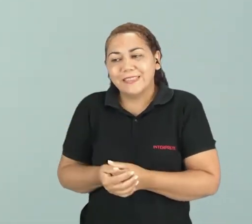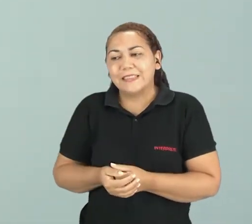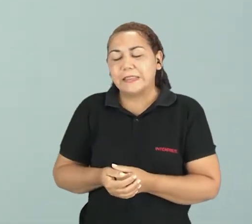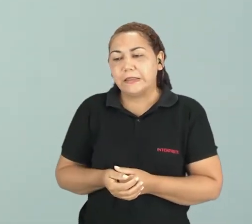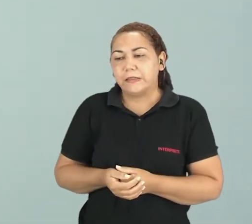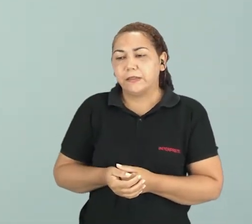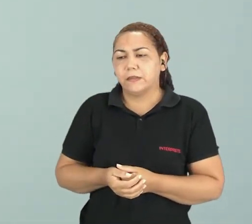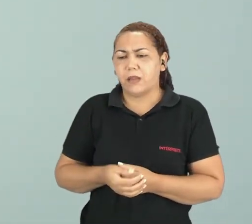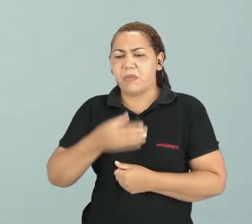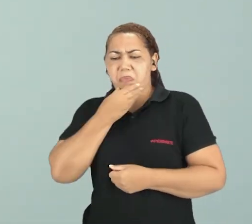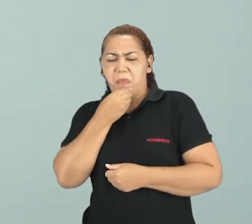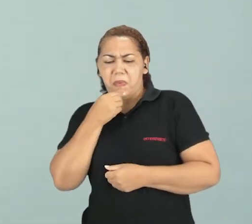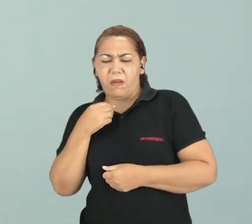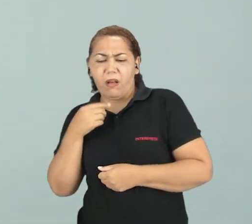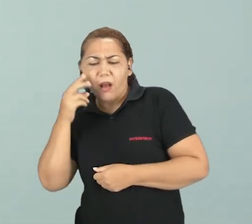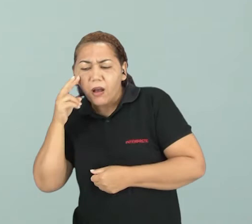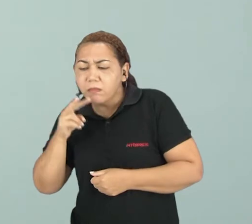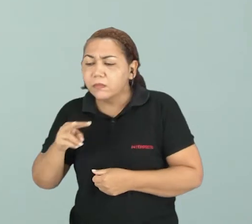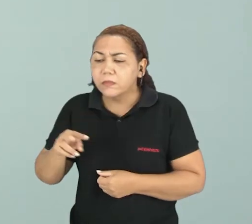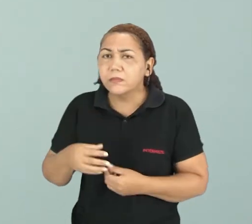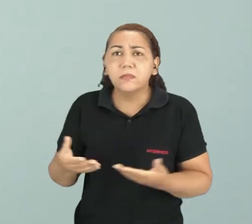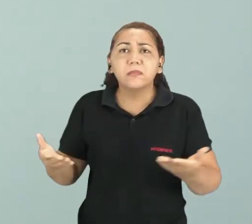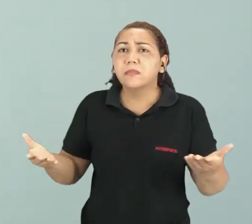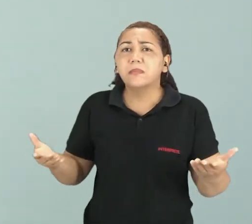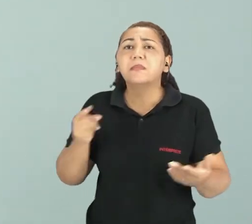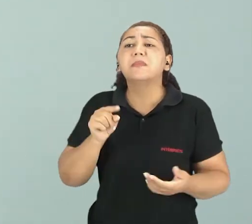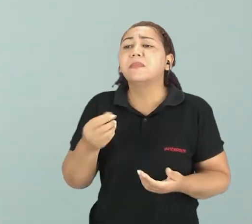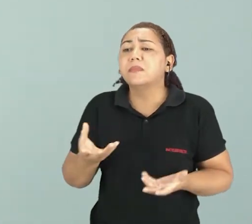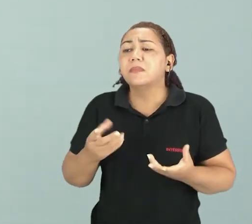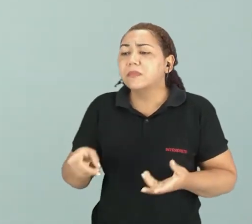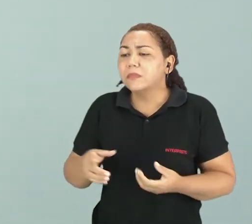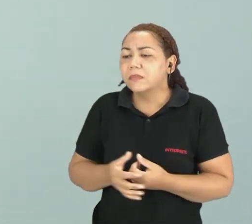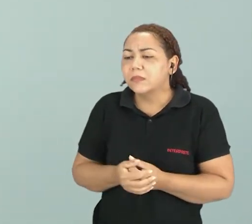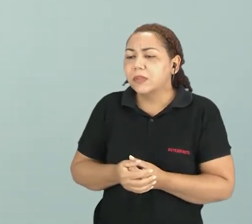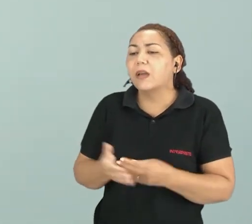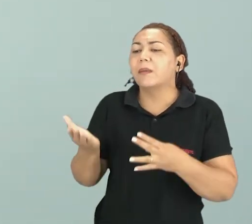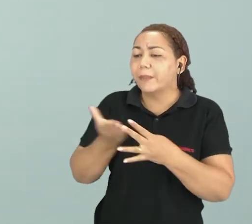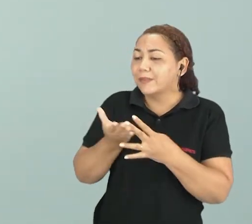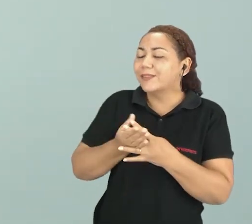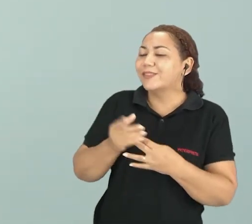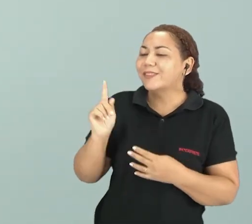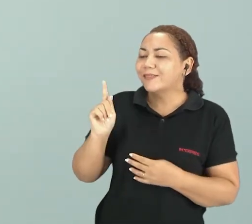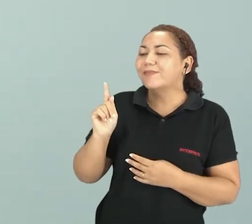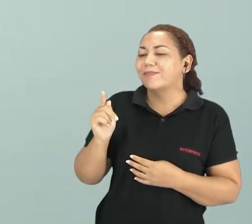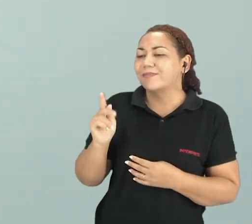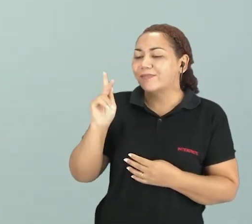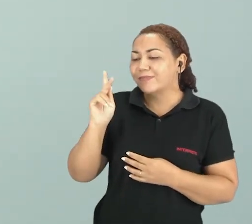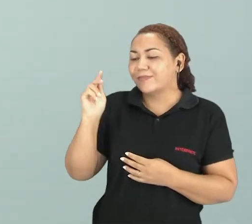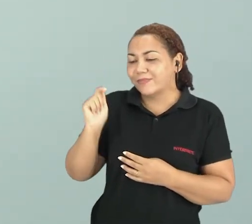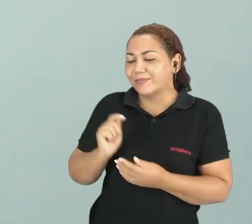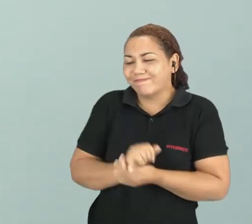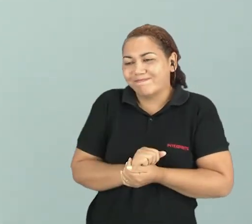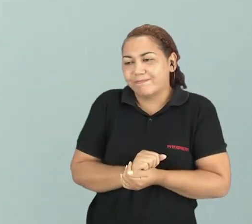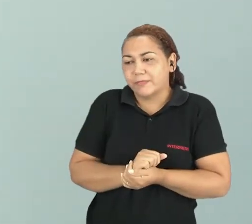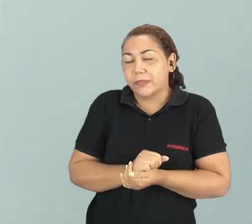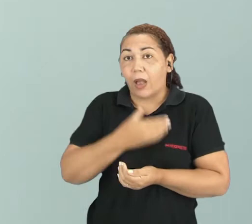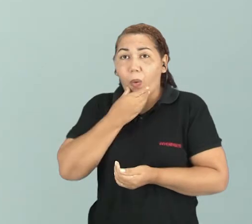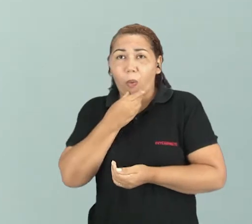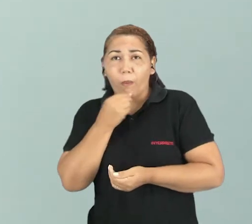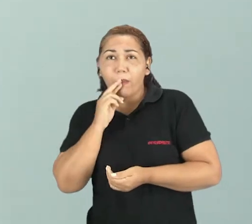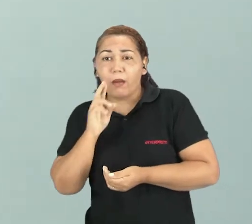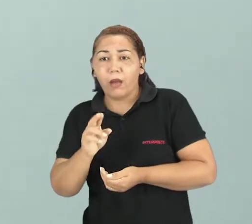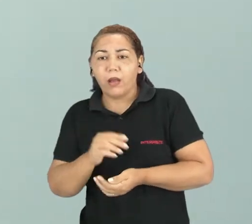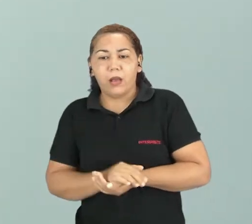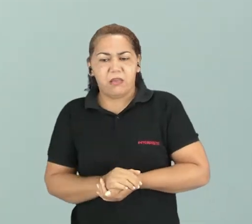legumes que estavam lá na feira, ele, hã? Eu disse, macaxeira, eu quero 1 quilo. E ele ficou, não sei, eu disse, isso aí,